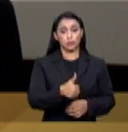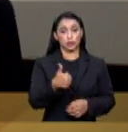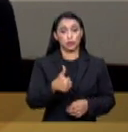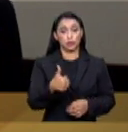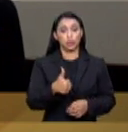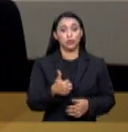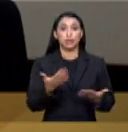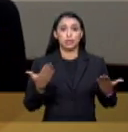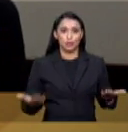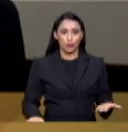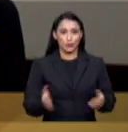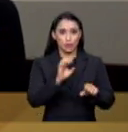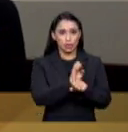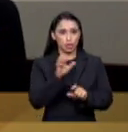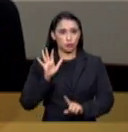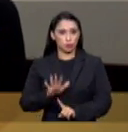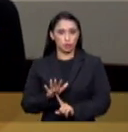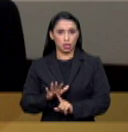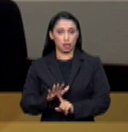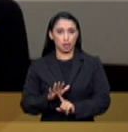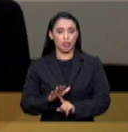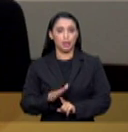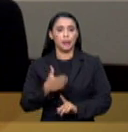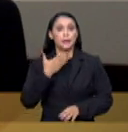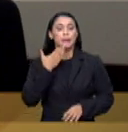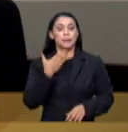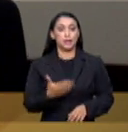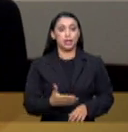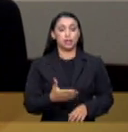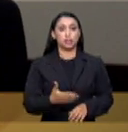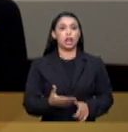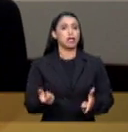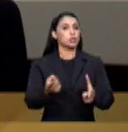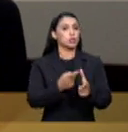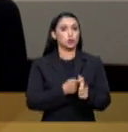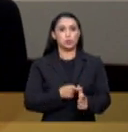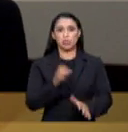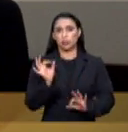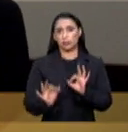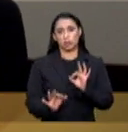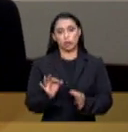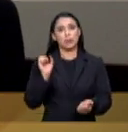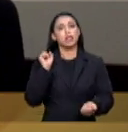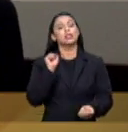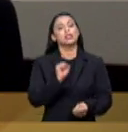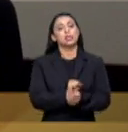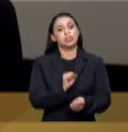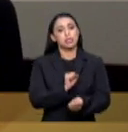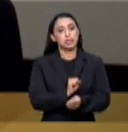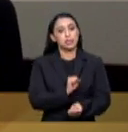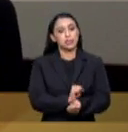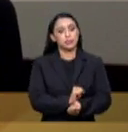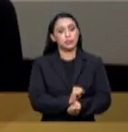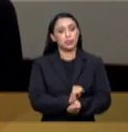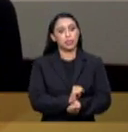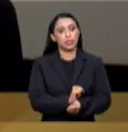do Paraná, primeiramente, a suspensão desse julgamento para que se aguarde a fixação